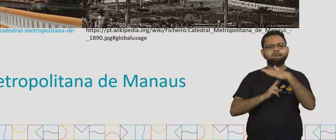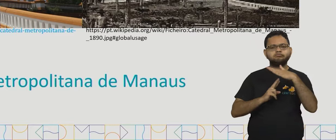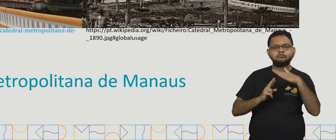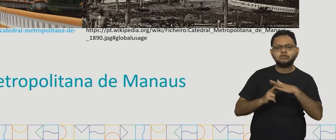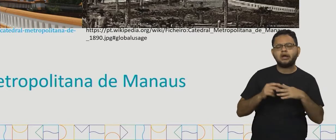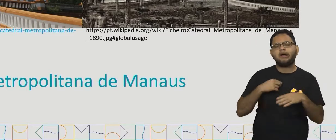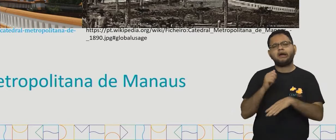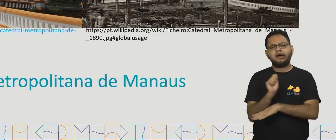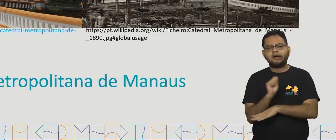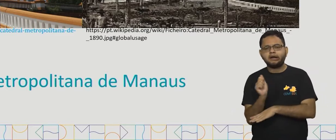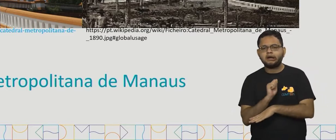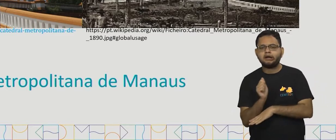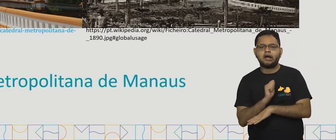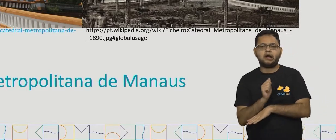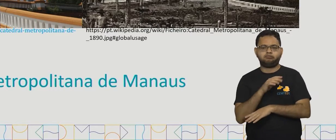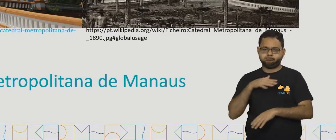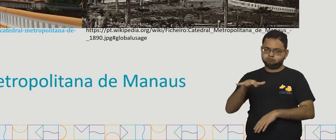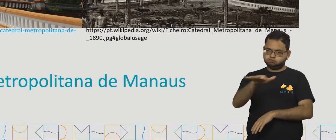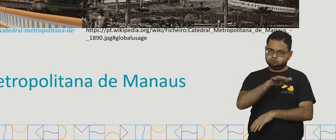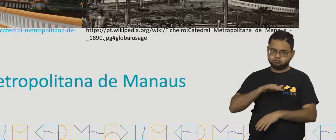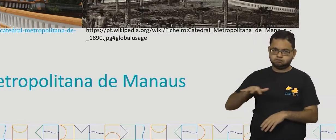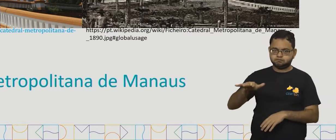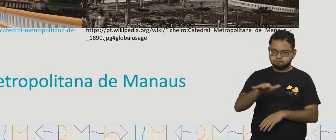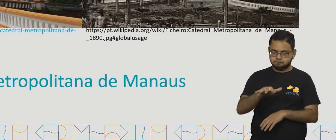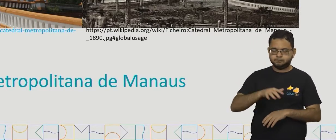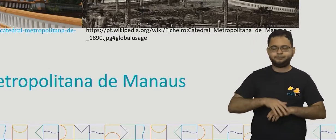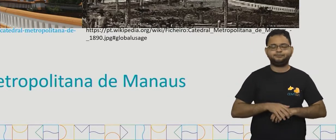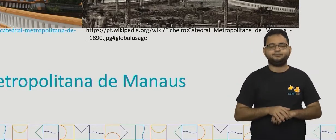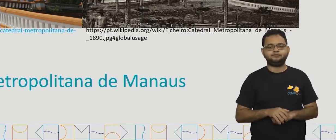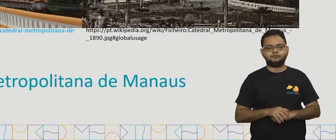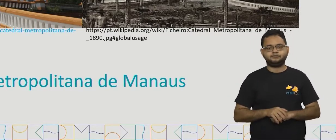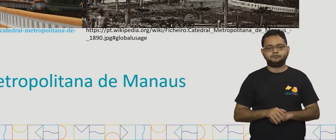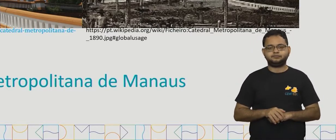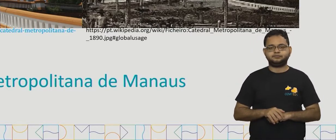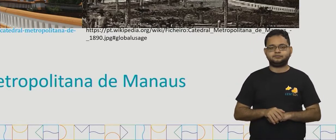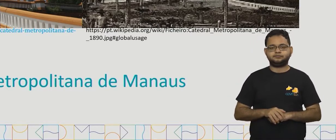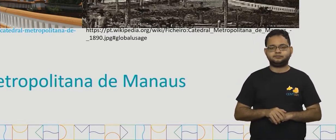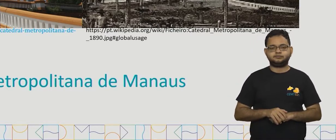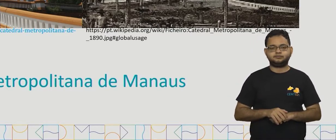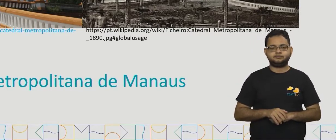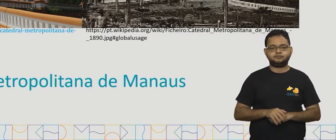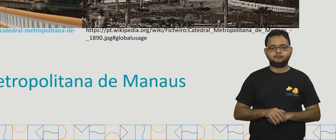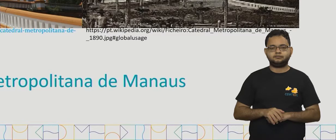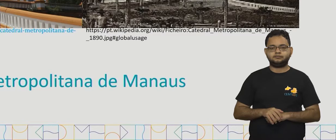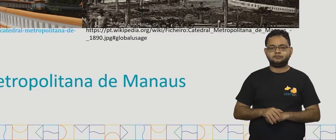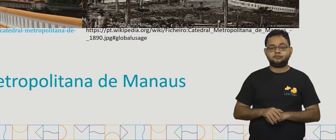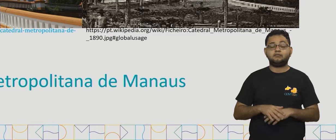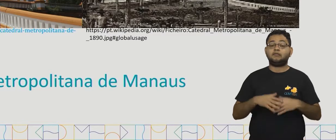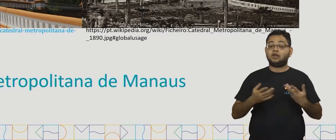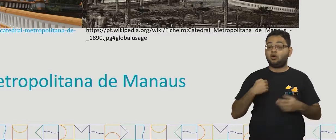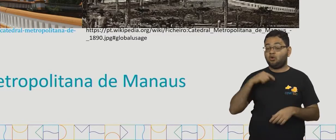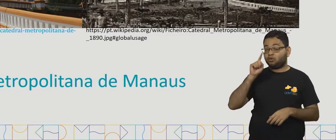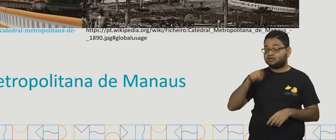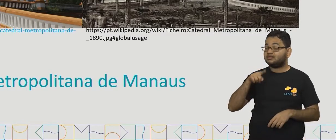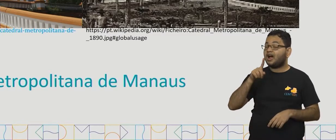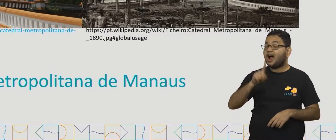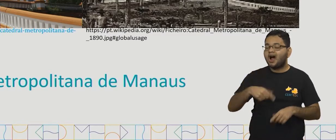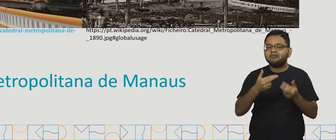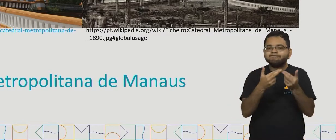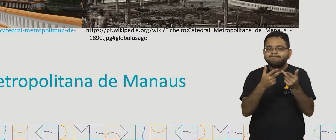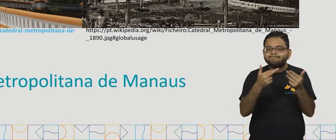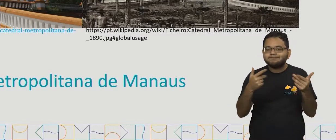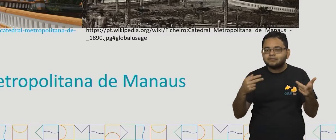os carros, tudo ao redor da catedral. E tudo isso que eu mencionei são elementos atuais